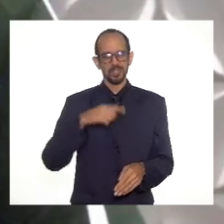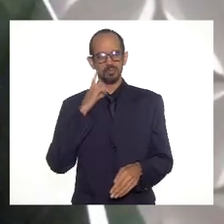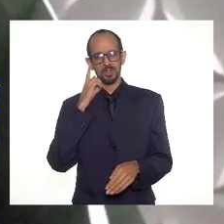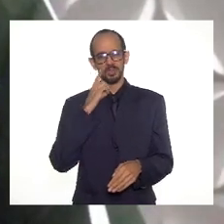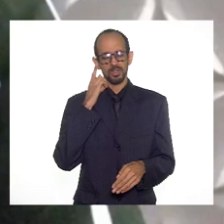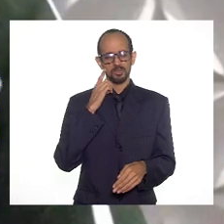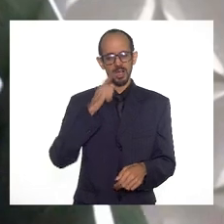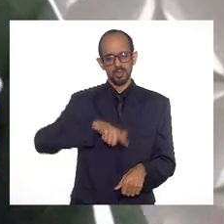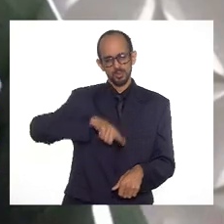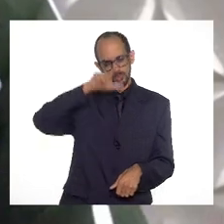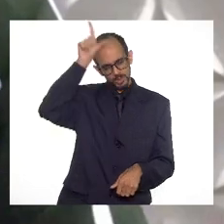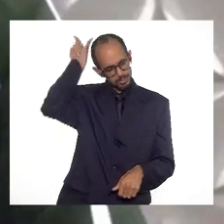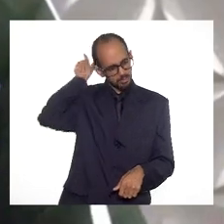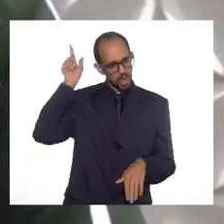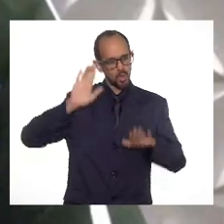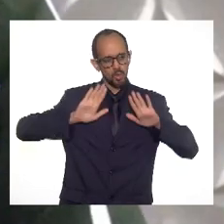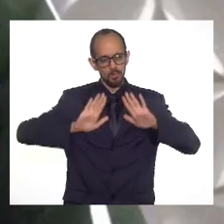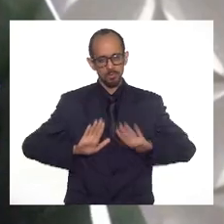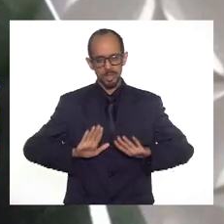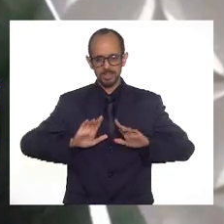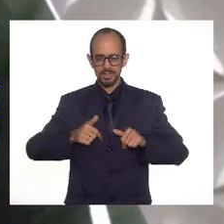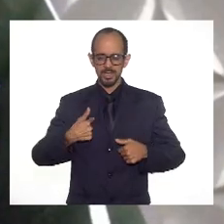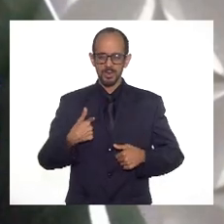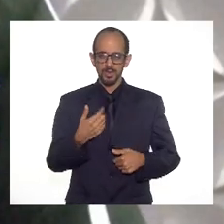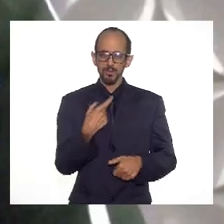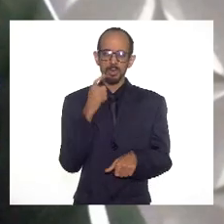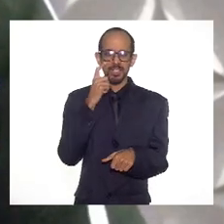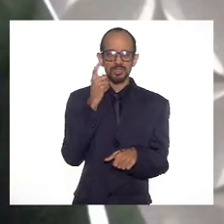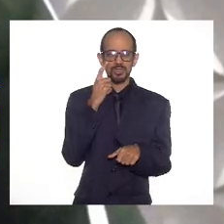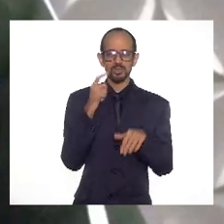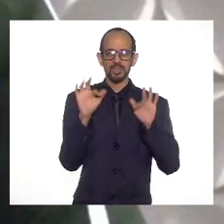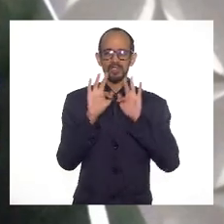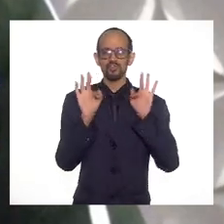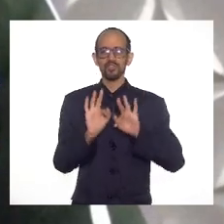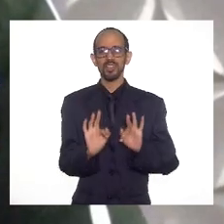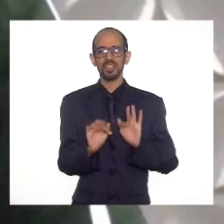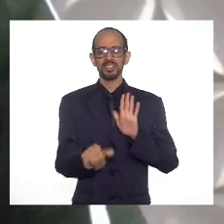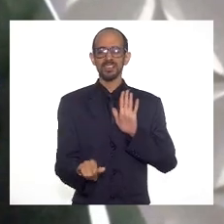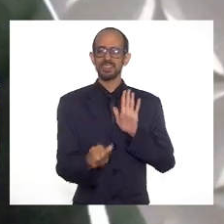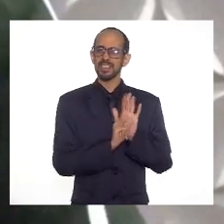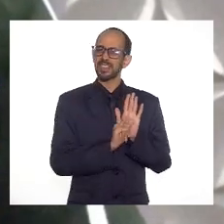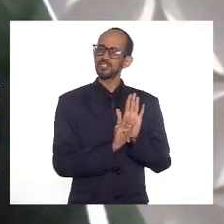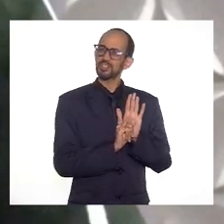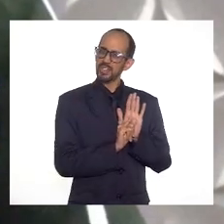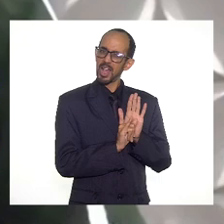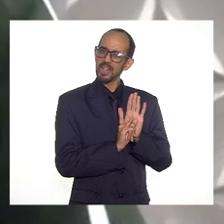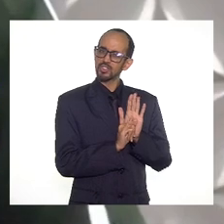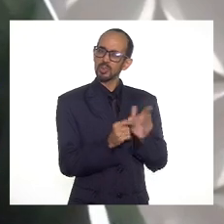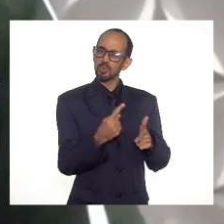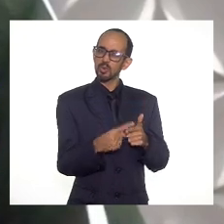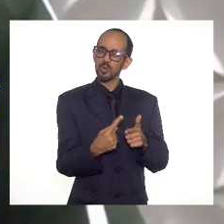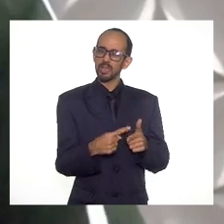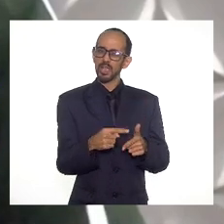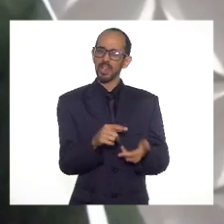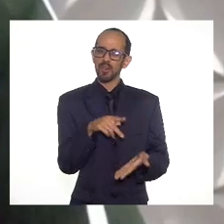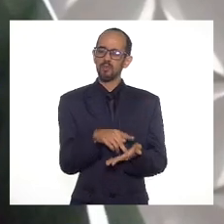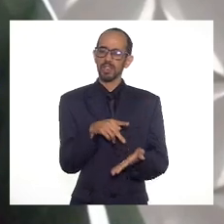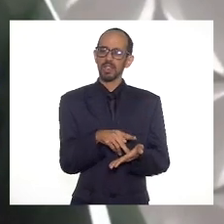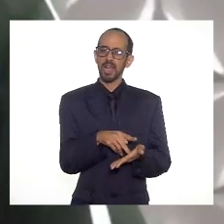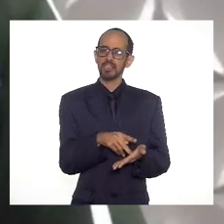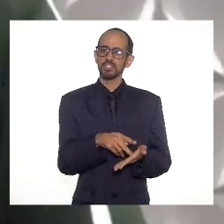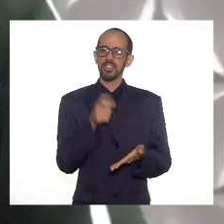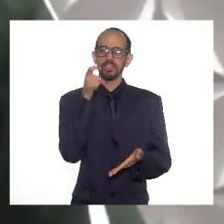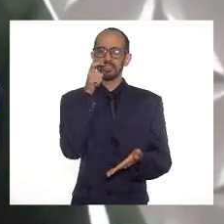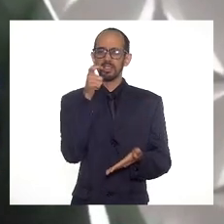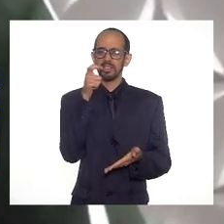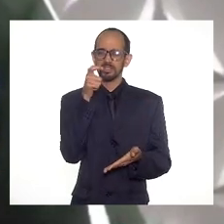Luiz Paulo. Eu achei muito feliz a identidade trazida desse projeto, porque, na verdade, o que se pretende com esse projeto